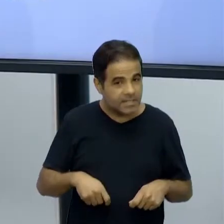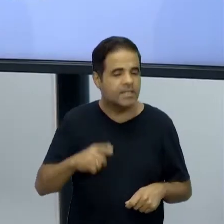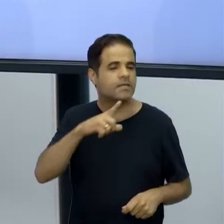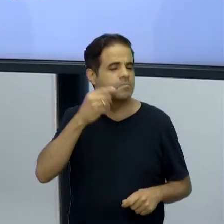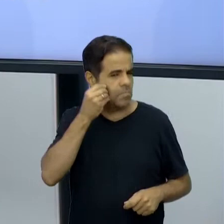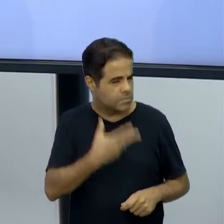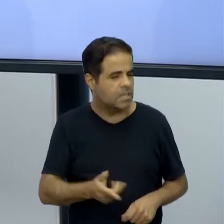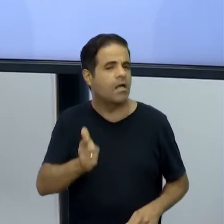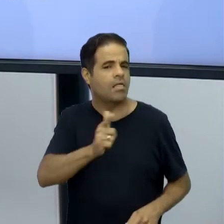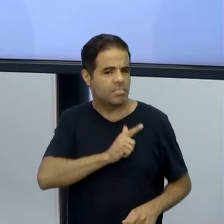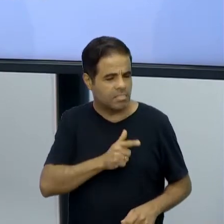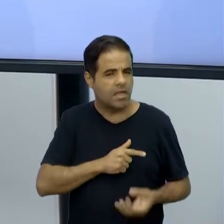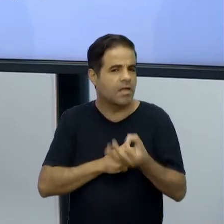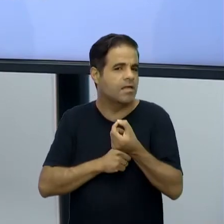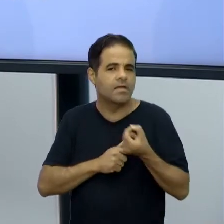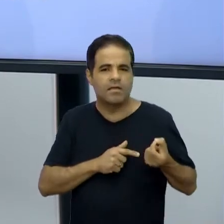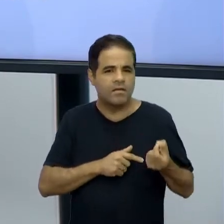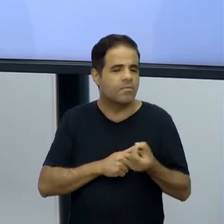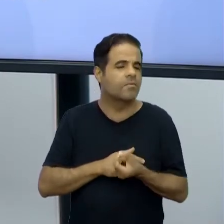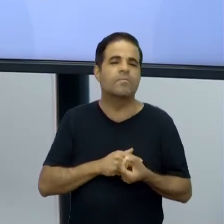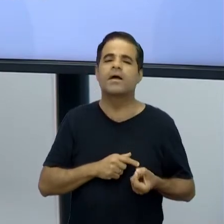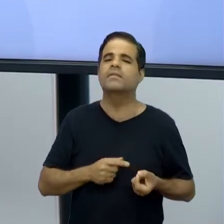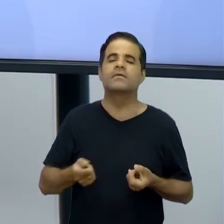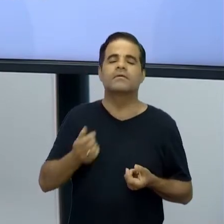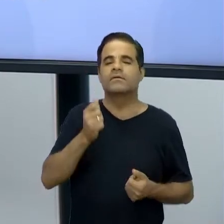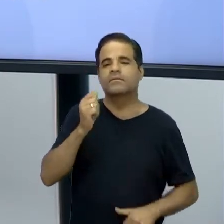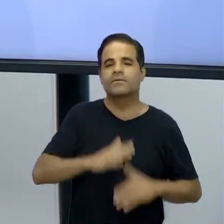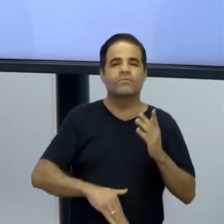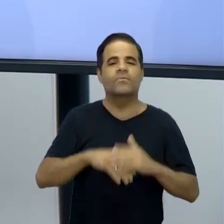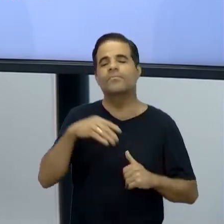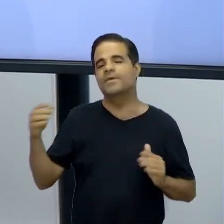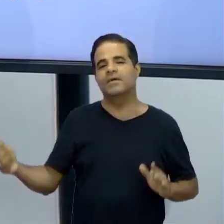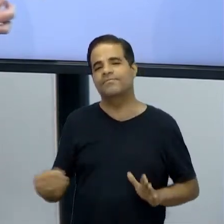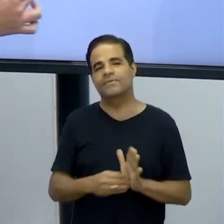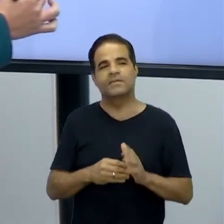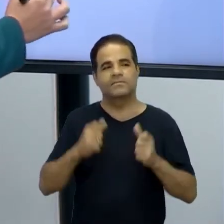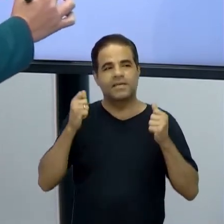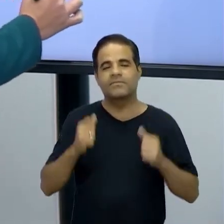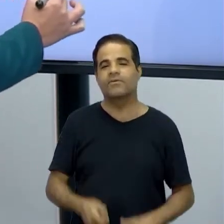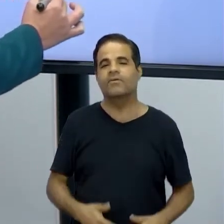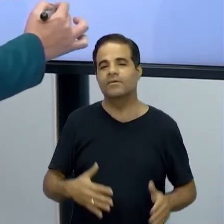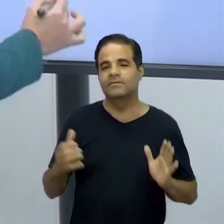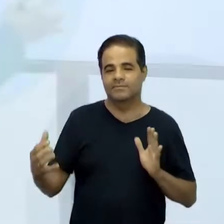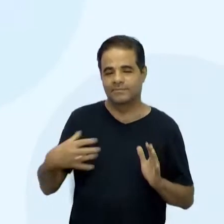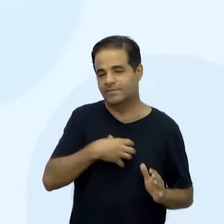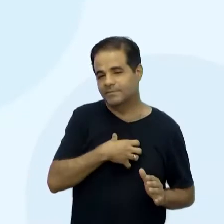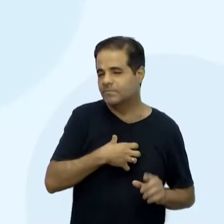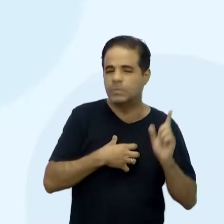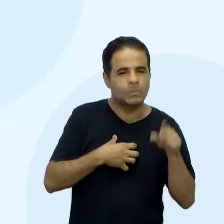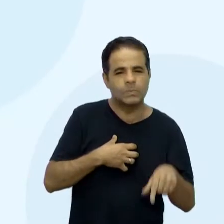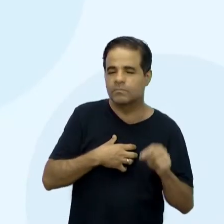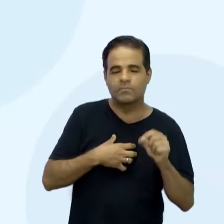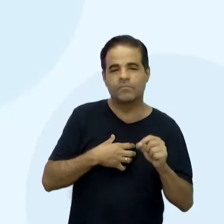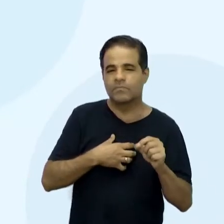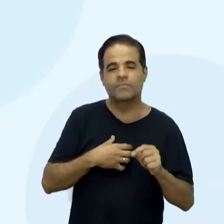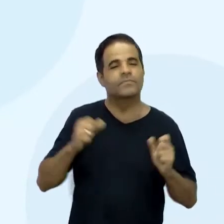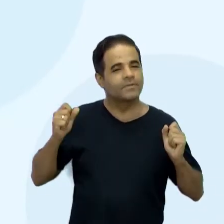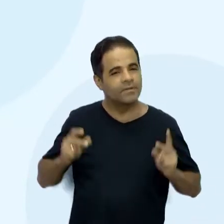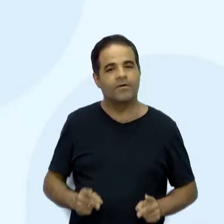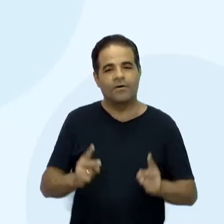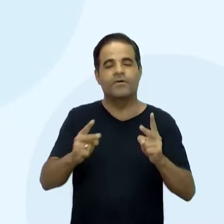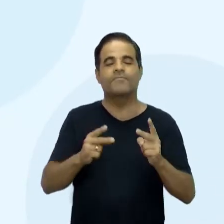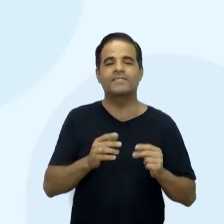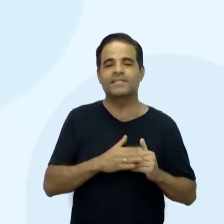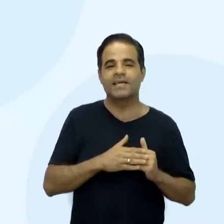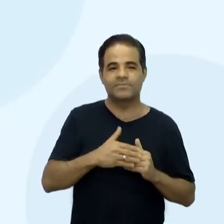tem a criptomoeda, os bitcoins. Falamos bastante aí sobre isso na atividade 4. Continuando aí